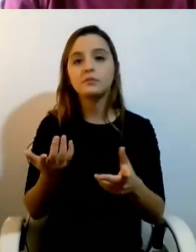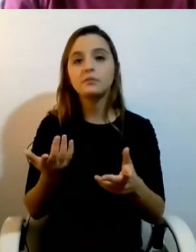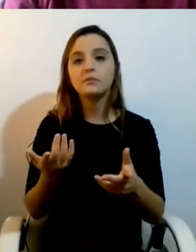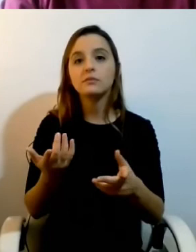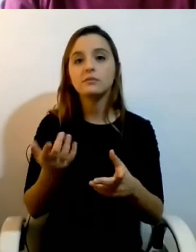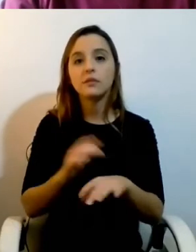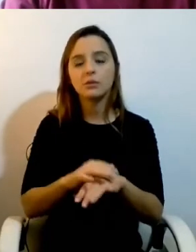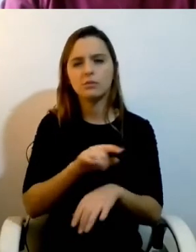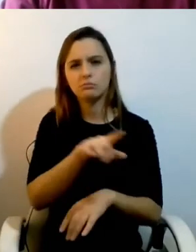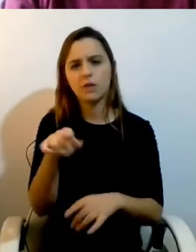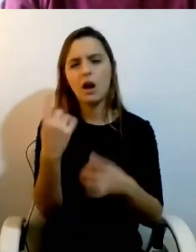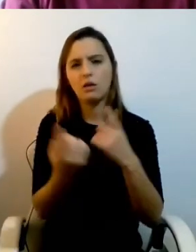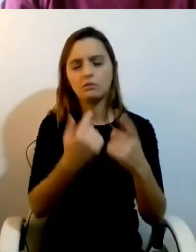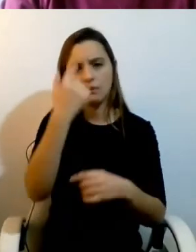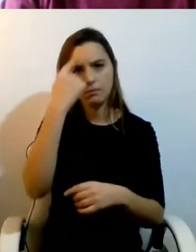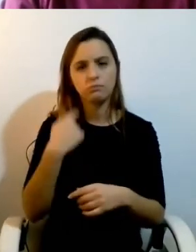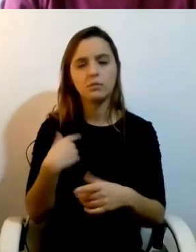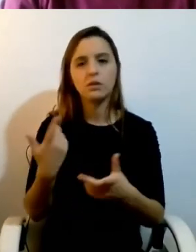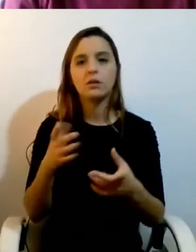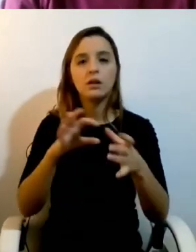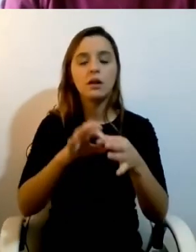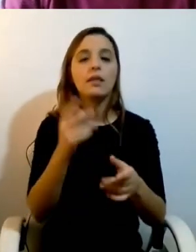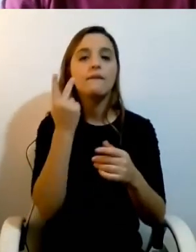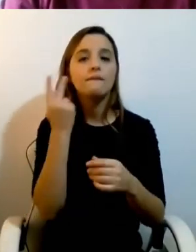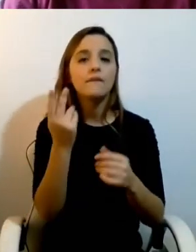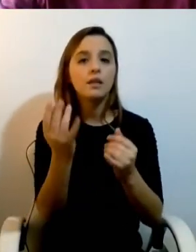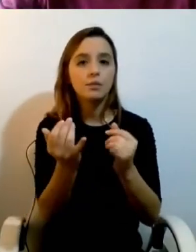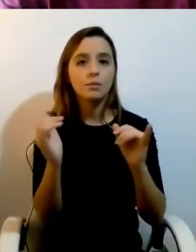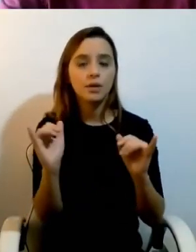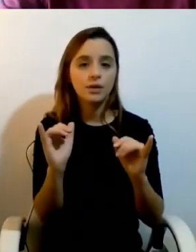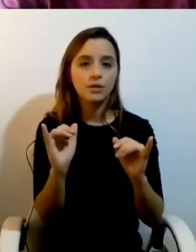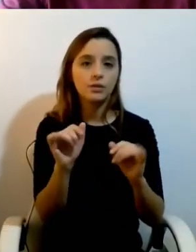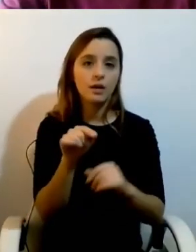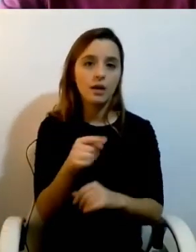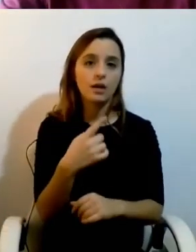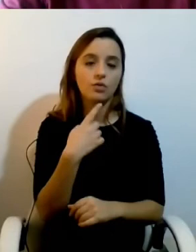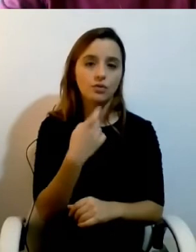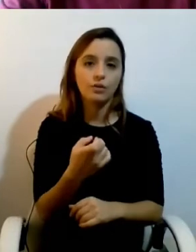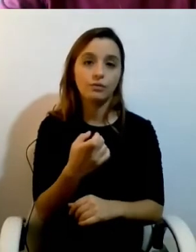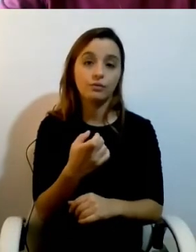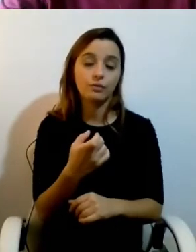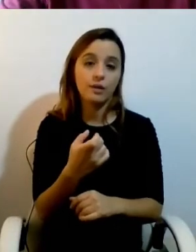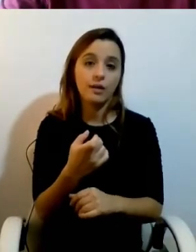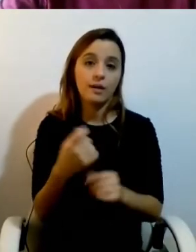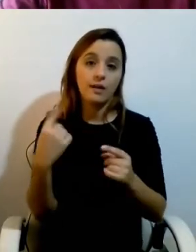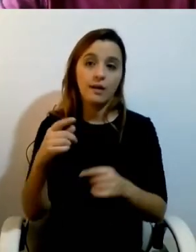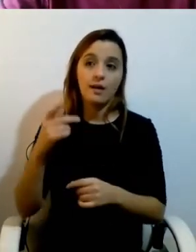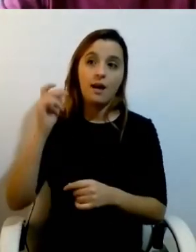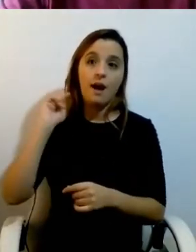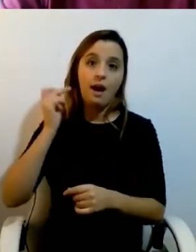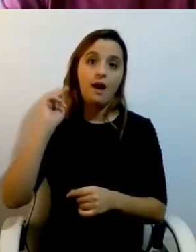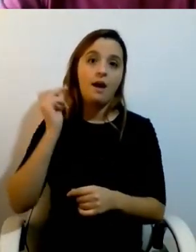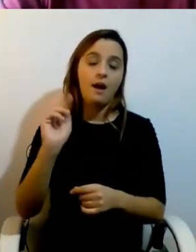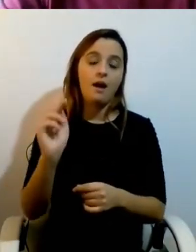de vocês sabem, esta questão da vida independente é uma questão que tinha, de facto, décadas de inspiração, inspiração